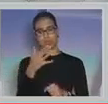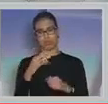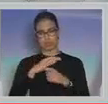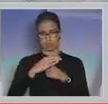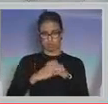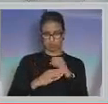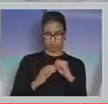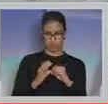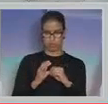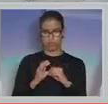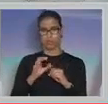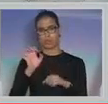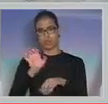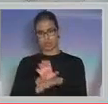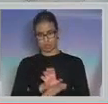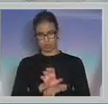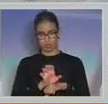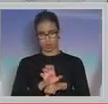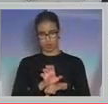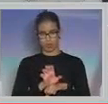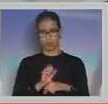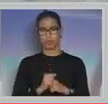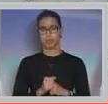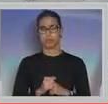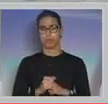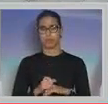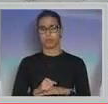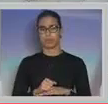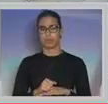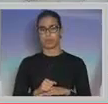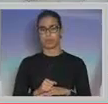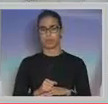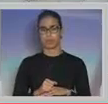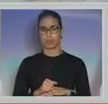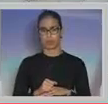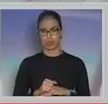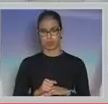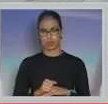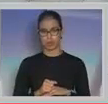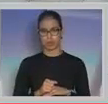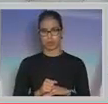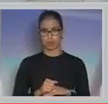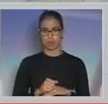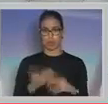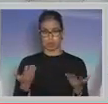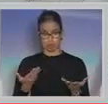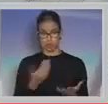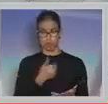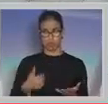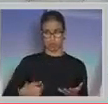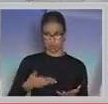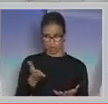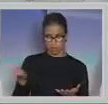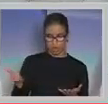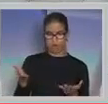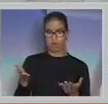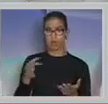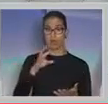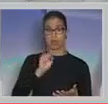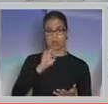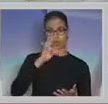constituição estadual Porque hoje o governador que será investigado pelo